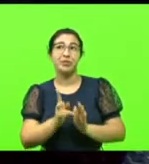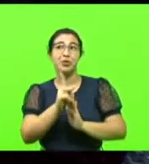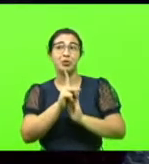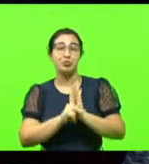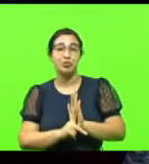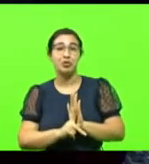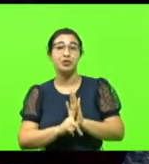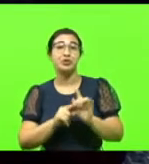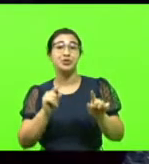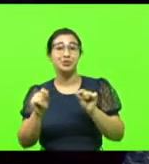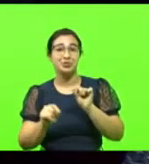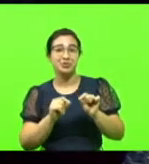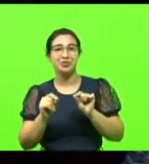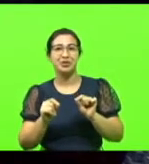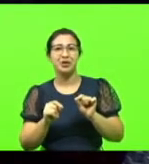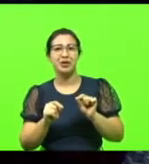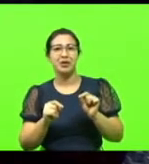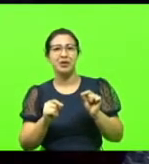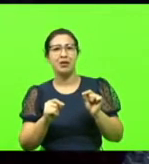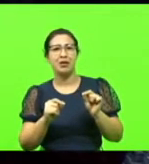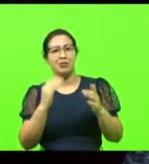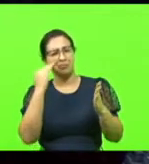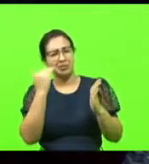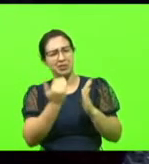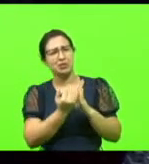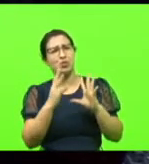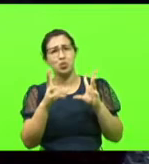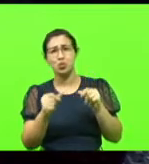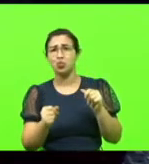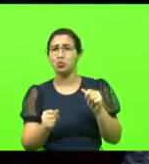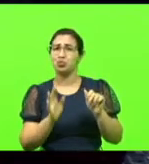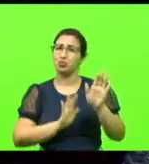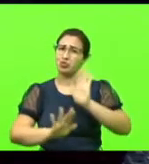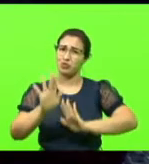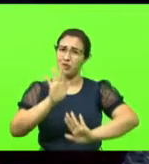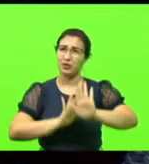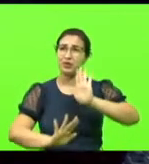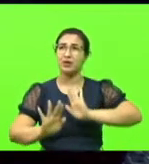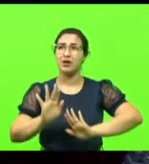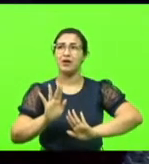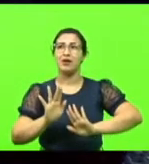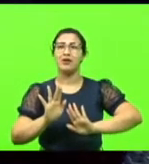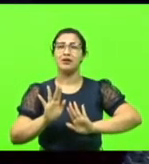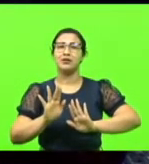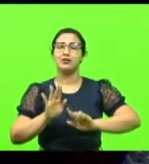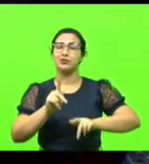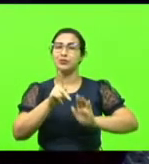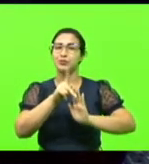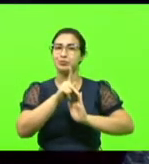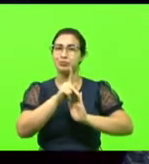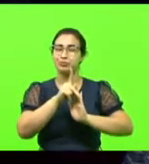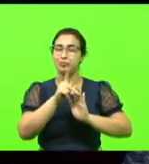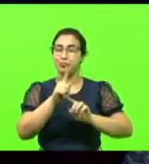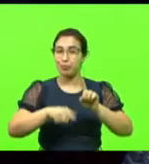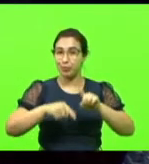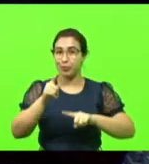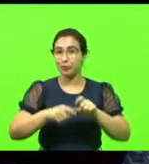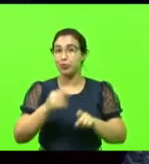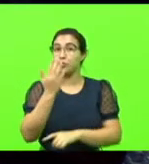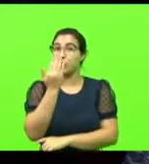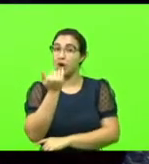preserva toda a questão de cuidado que tem que ter de um produto alimentício, mas, ao mesmo